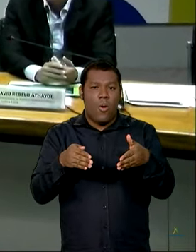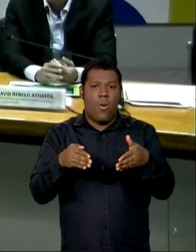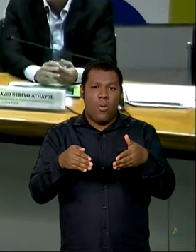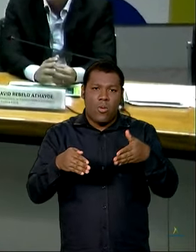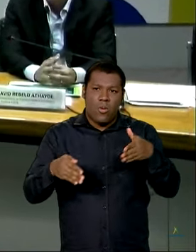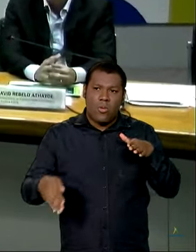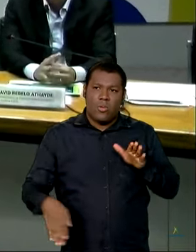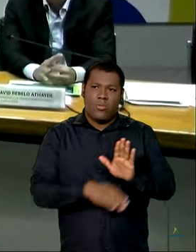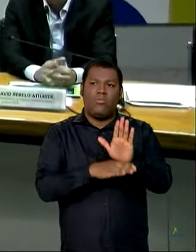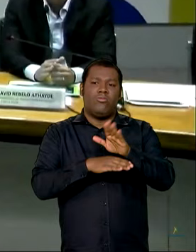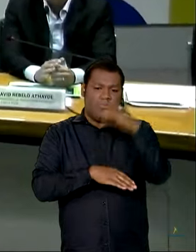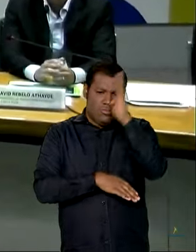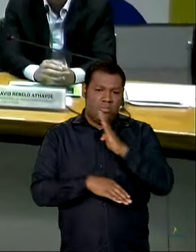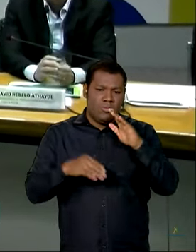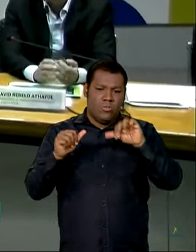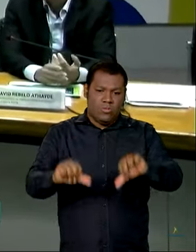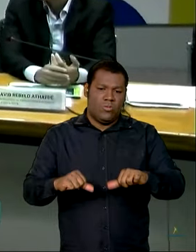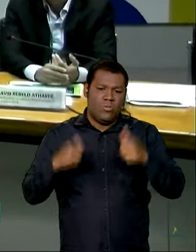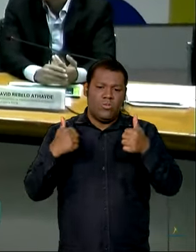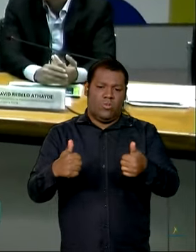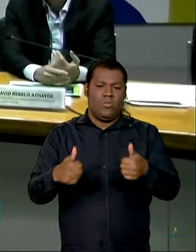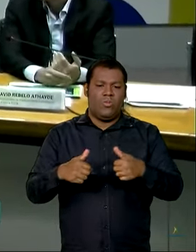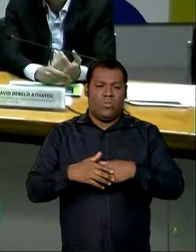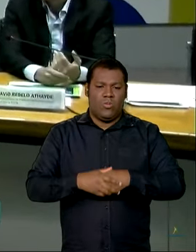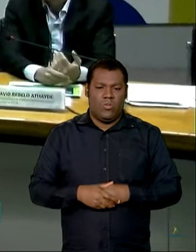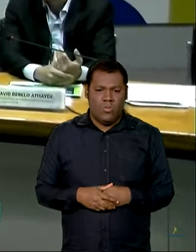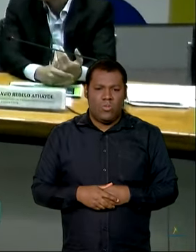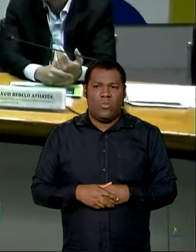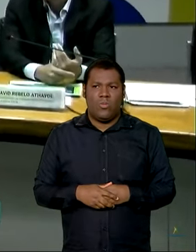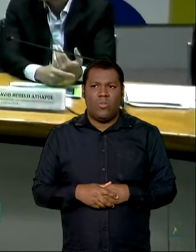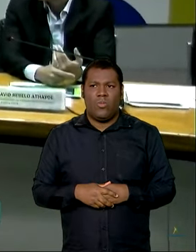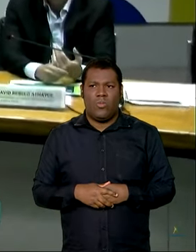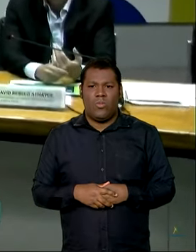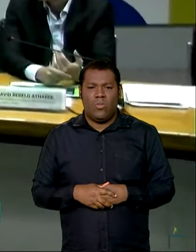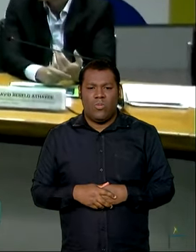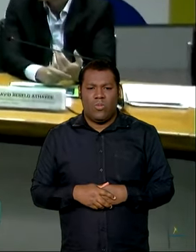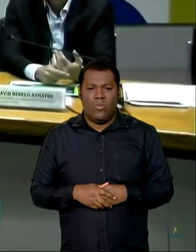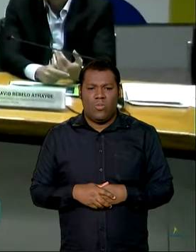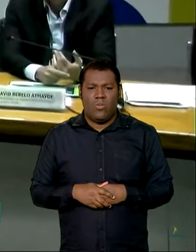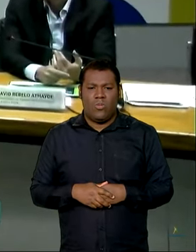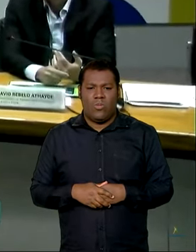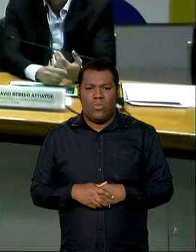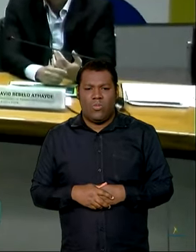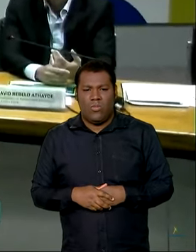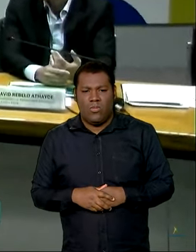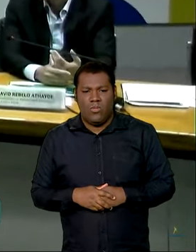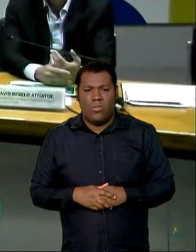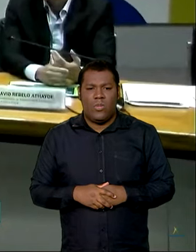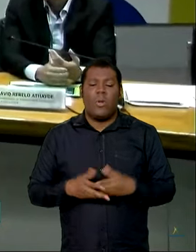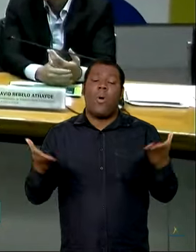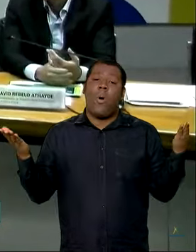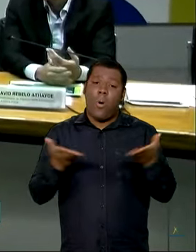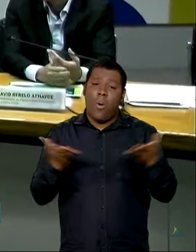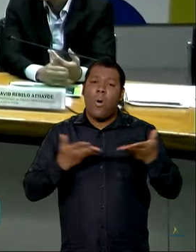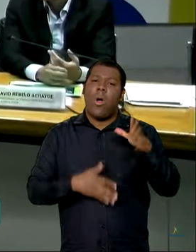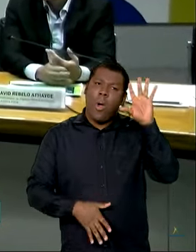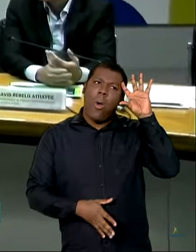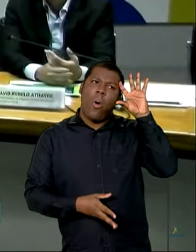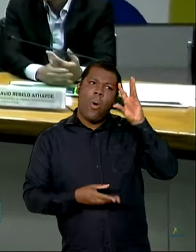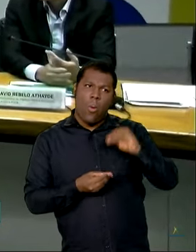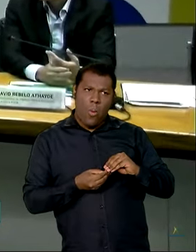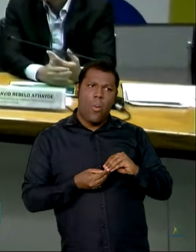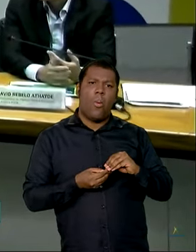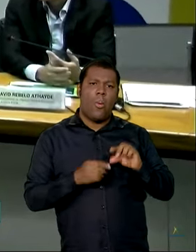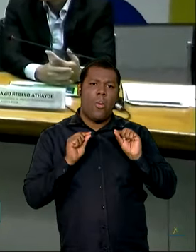recuperação. Nós estamos muito próximos, e eu entendo hoje, viável e